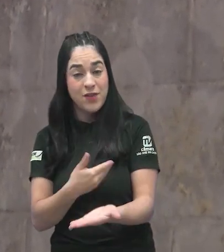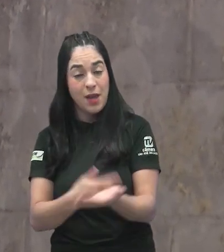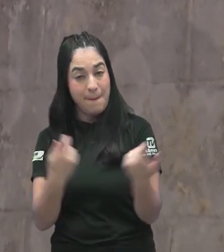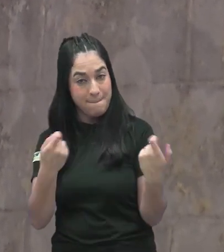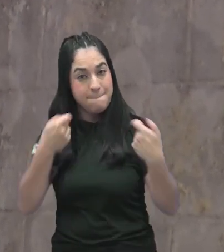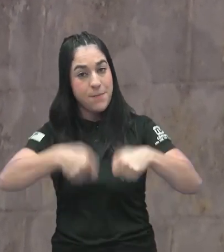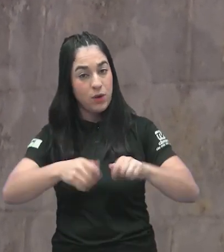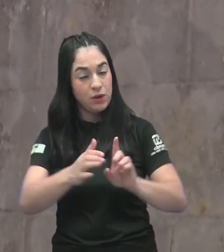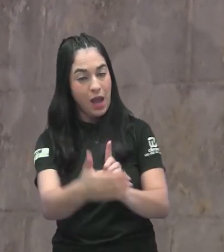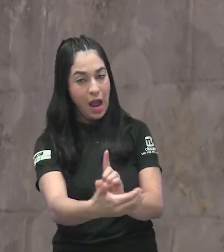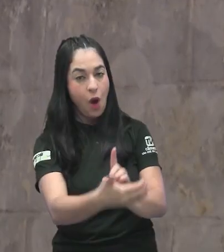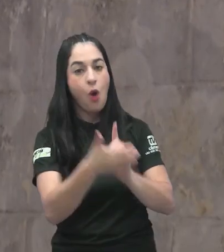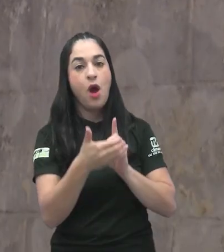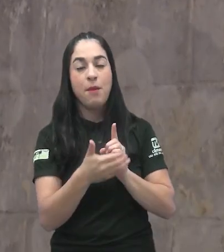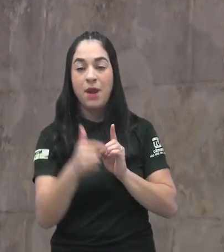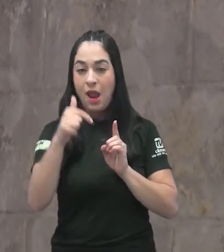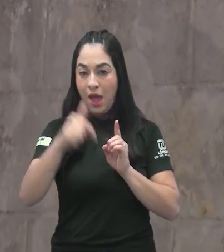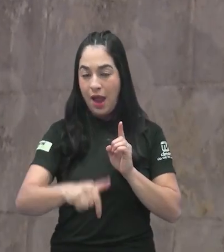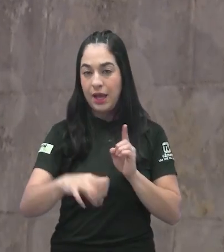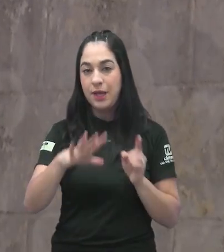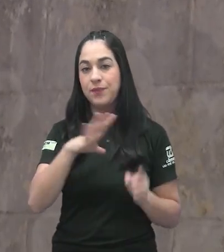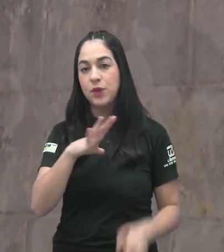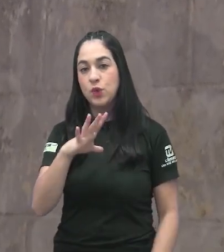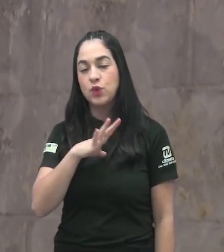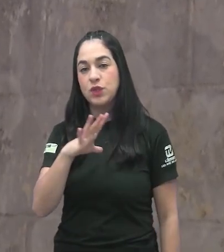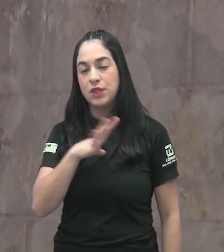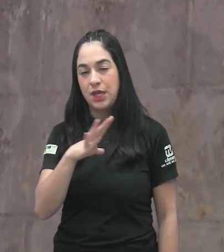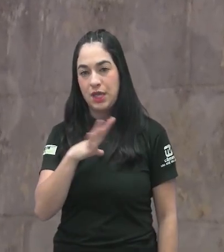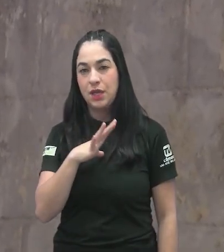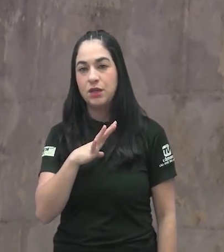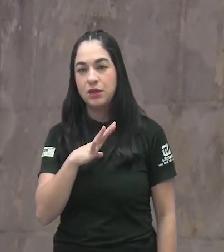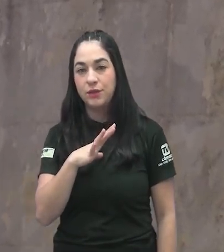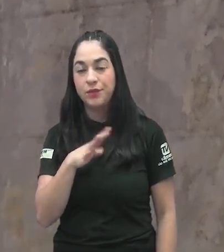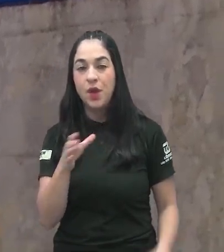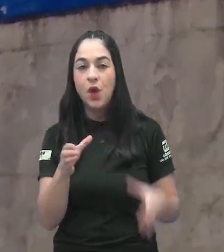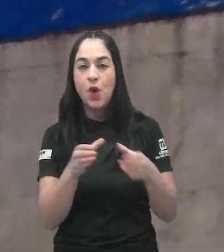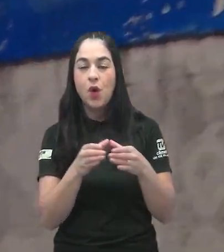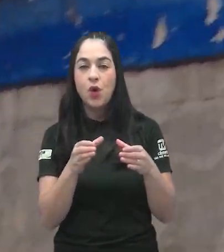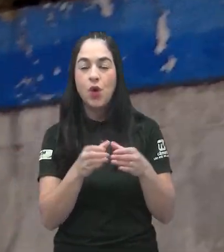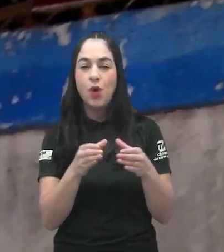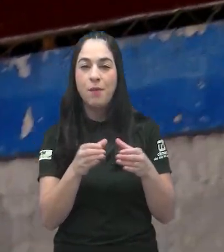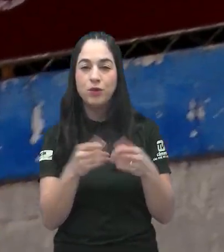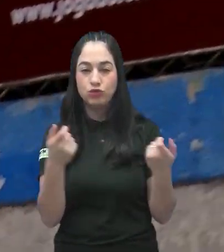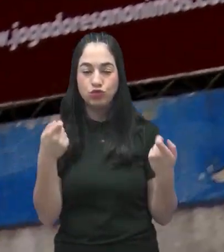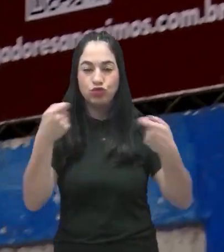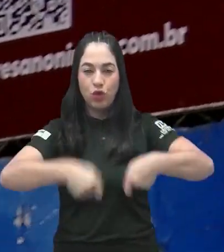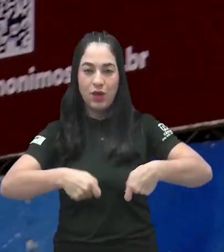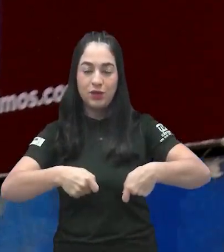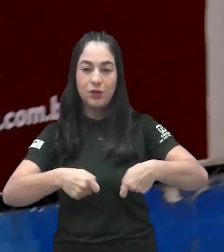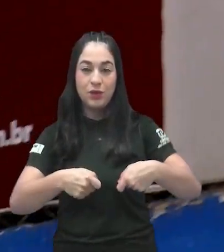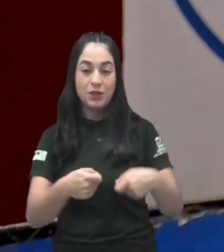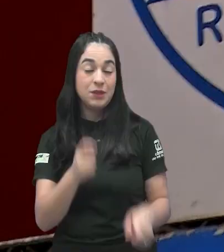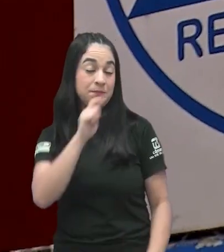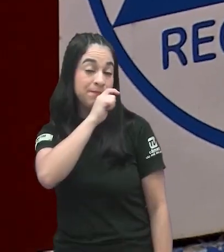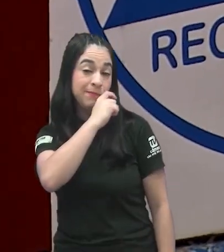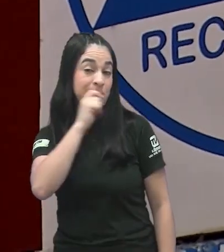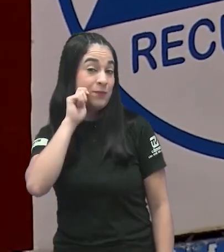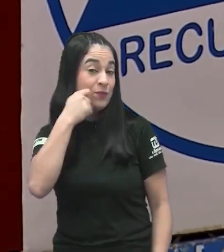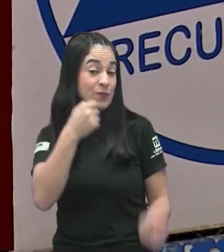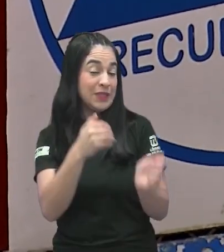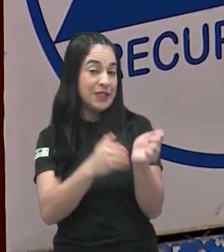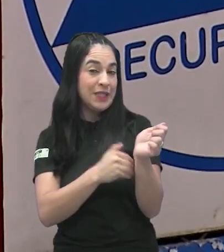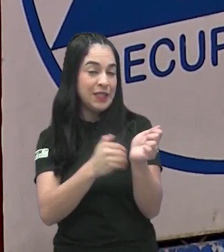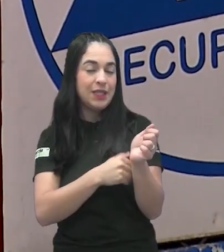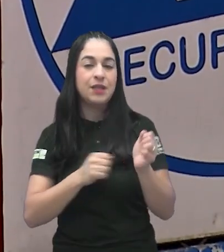os viciados em apostas. Um deles fica aqui, no centro da cidade. É o grupo